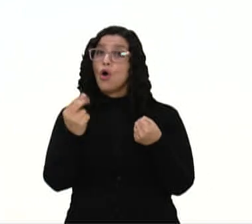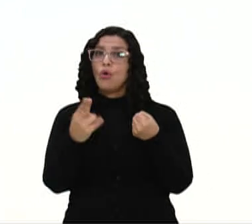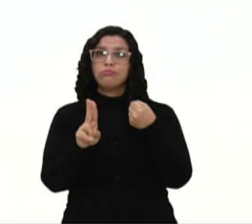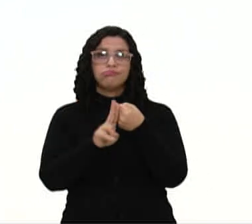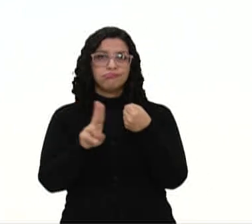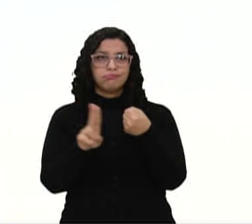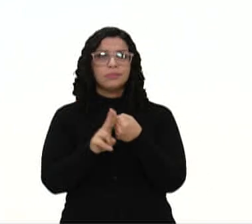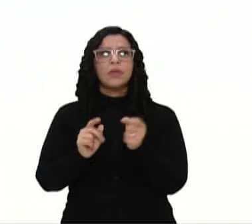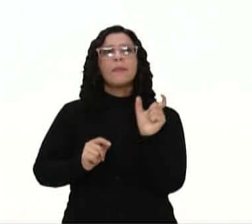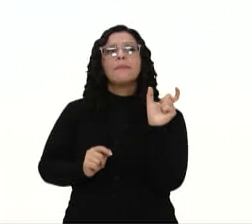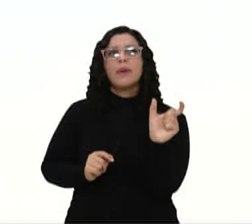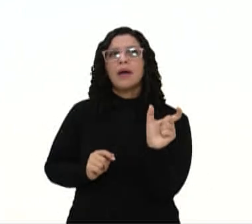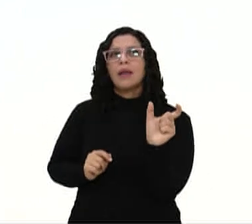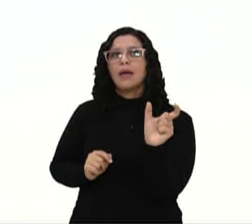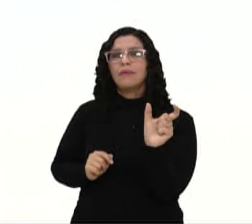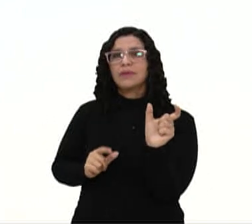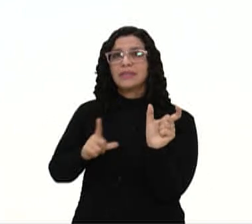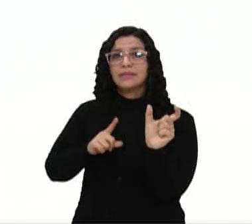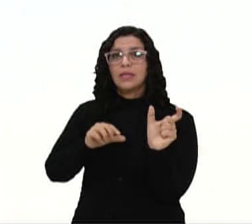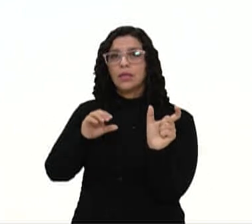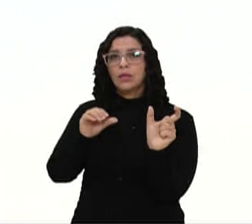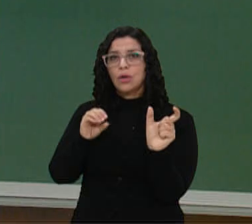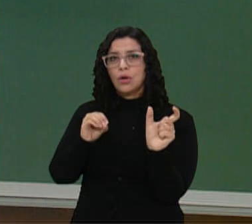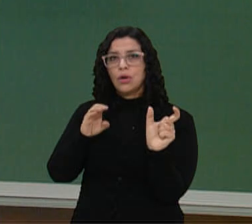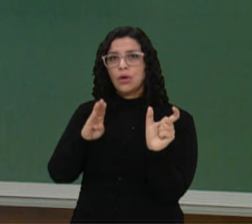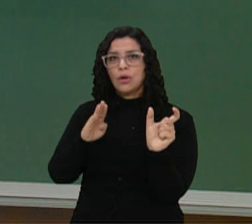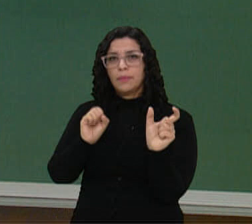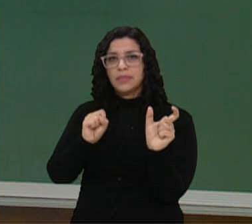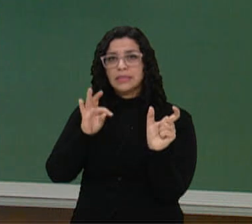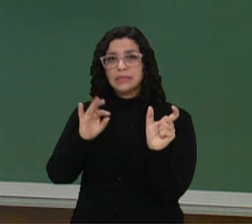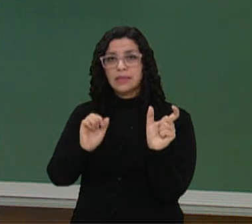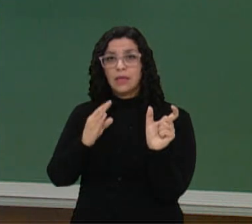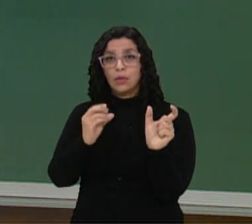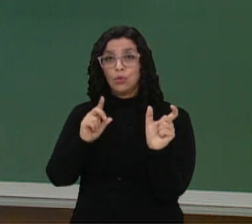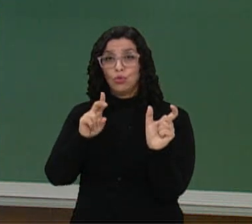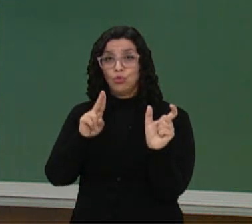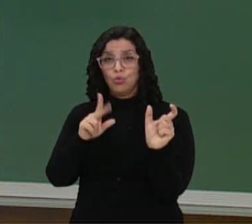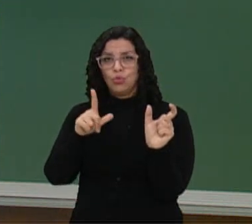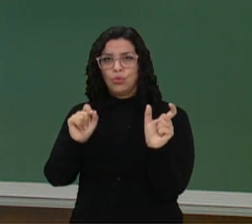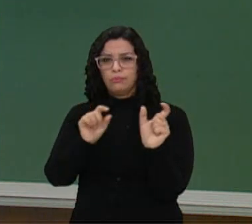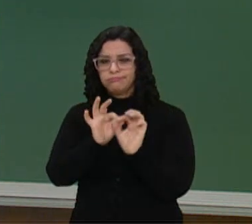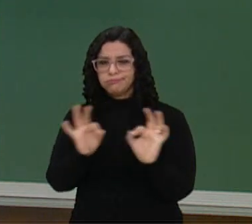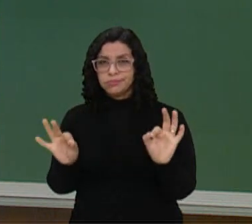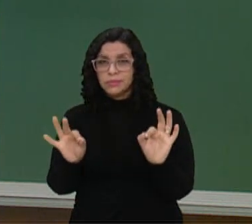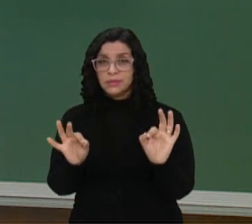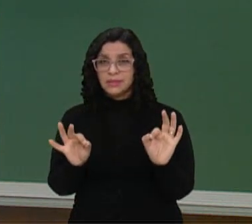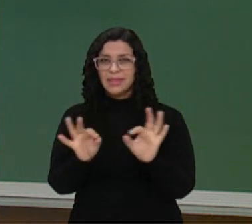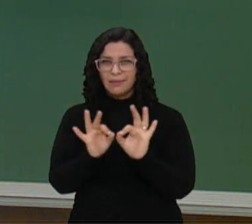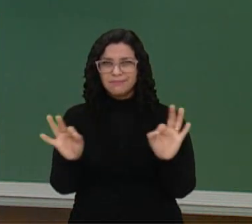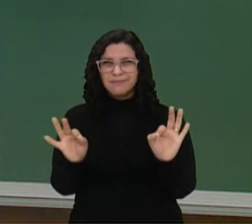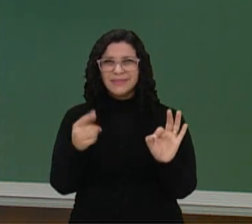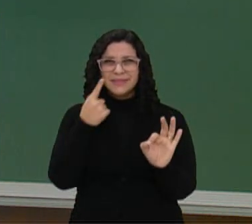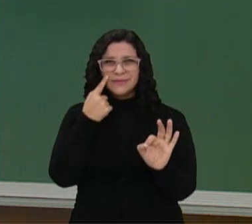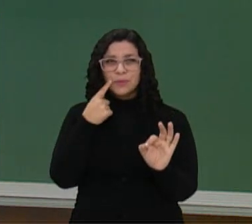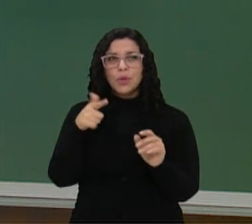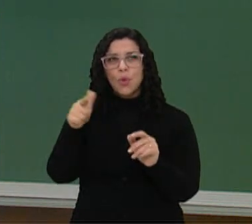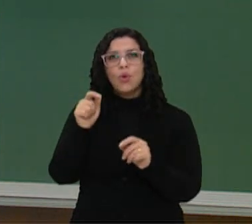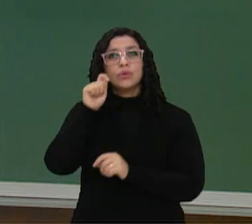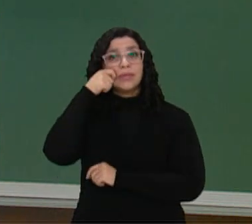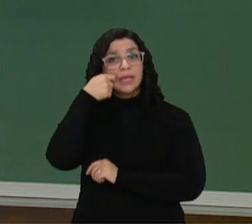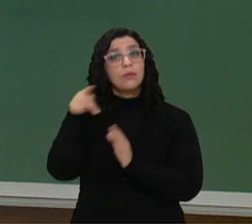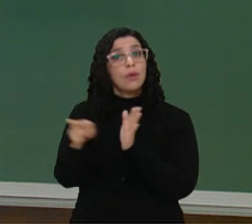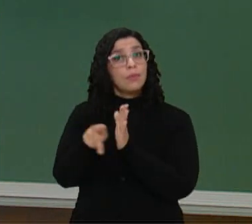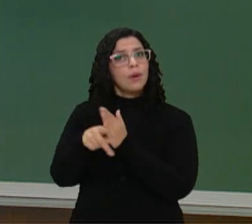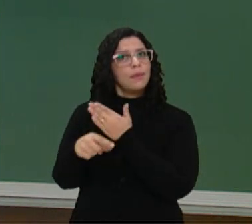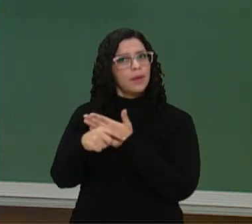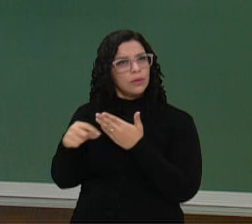destacado? Veja só, nós temos aqui o termo obstáculo destacado. Leva em consideração um destaque sublinhado, porque o outro, o negrito,